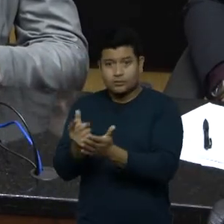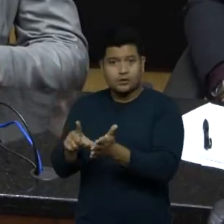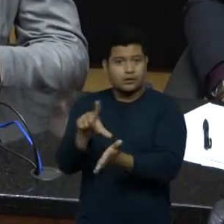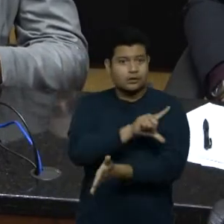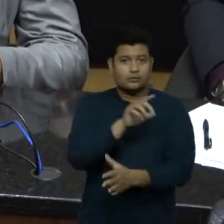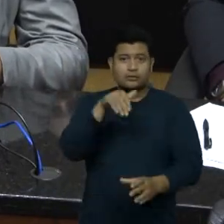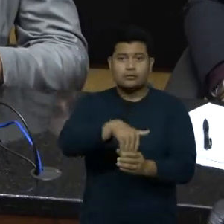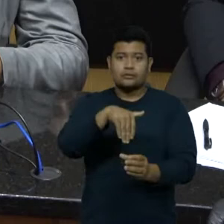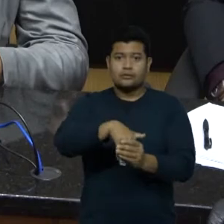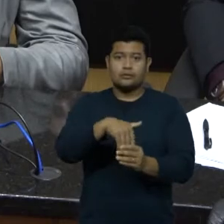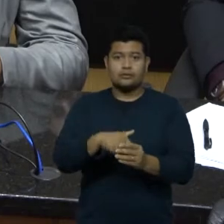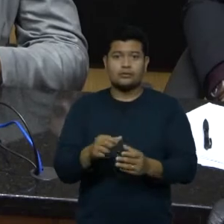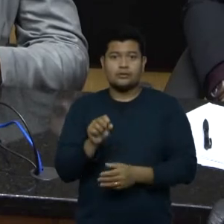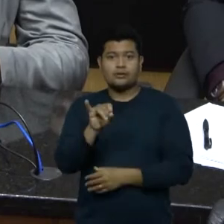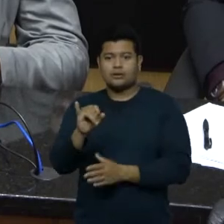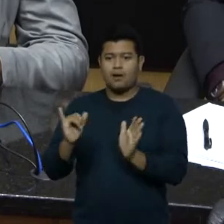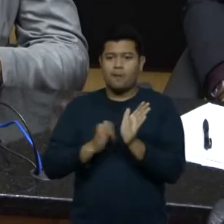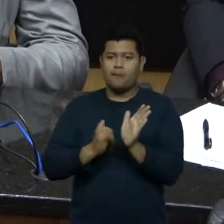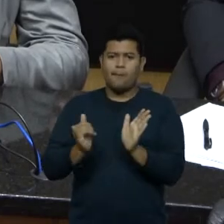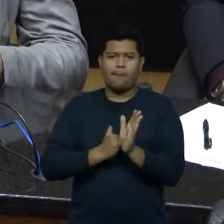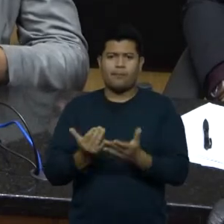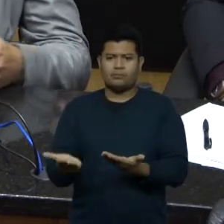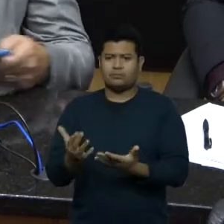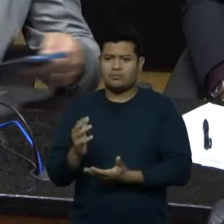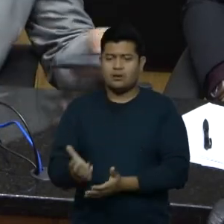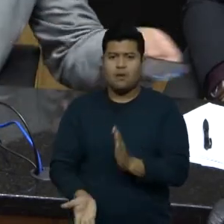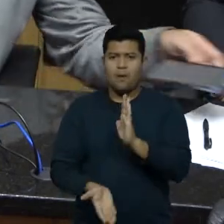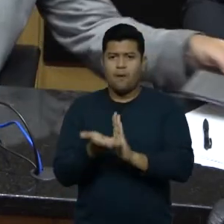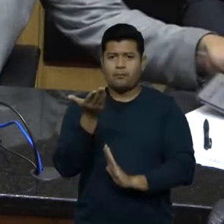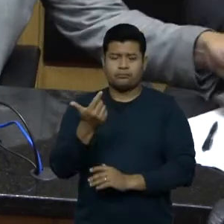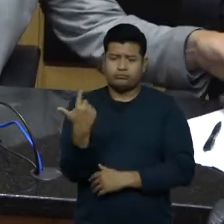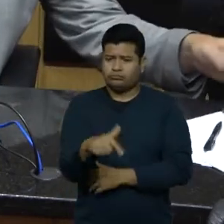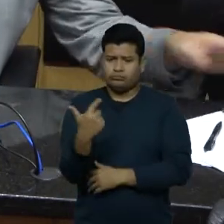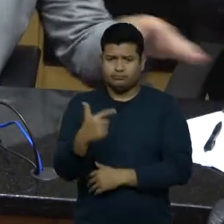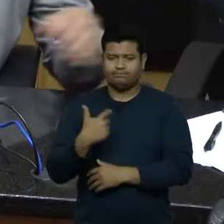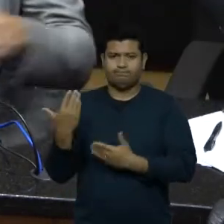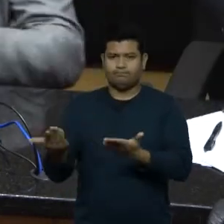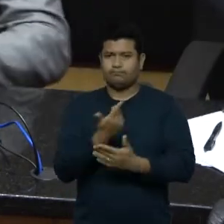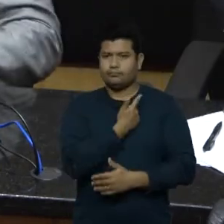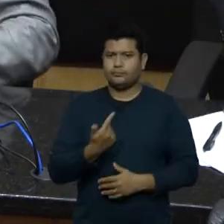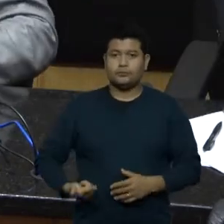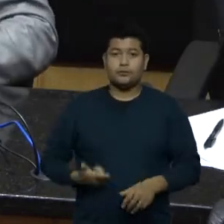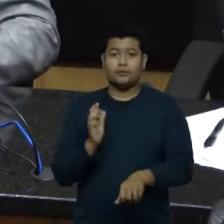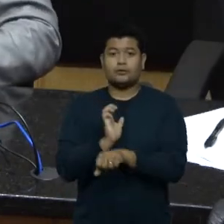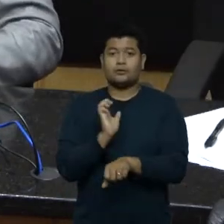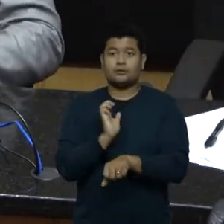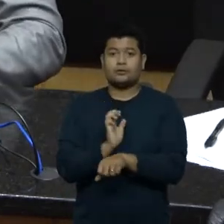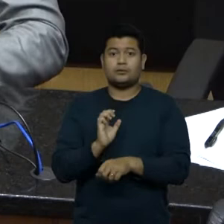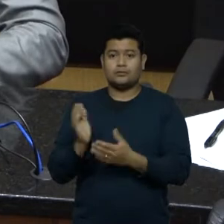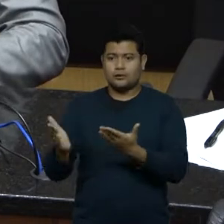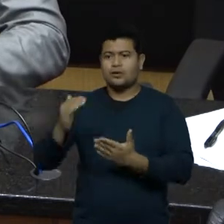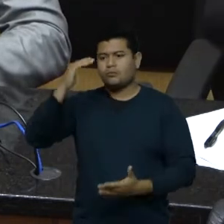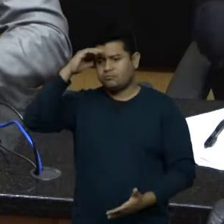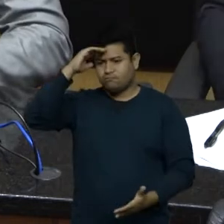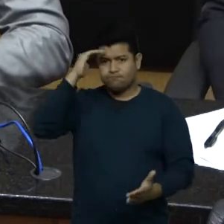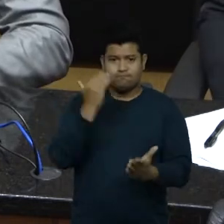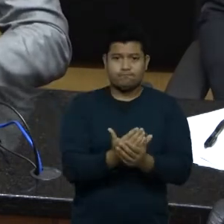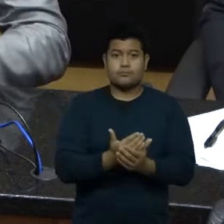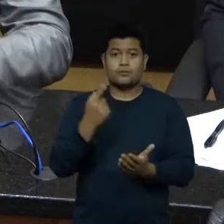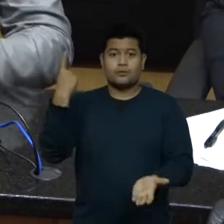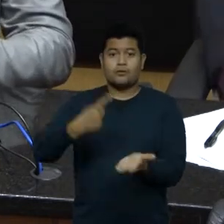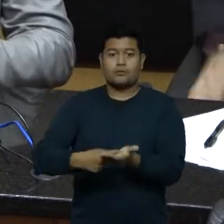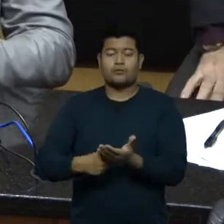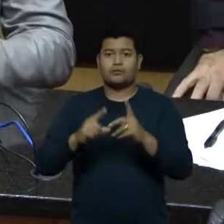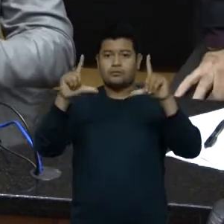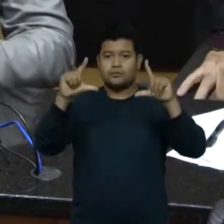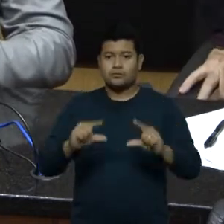não tem aumento de imposto ao Catarinense que está nos vendo Governo do Estado cumpriu a sua parte reduziu